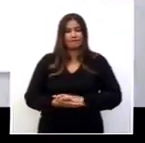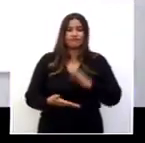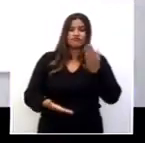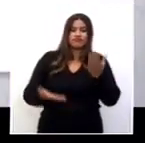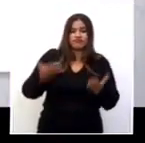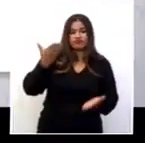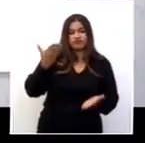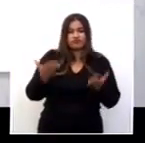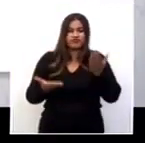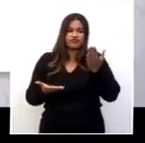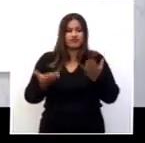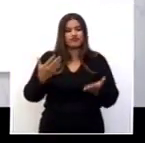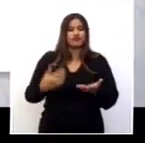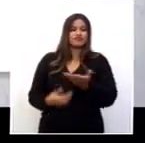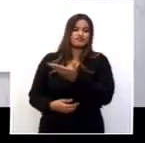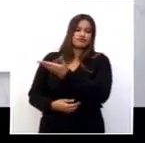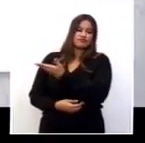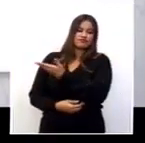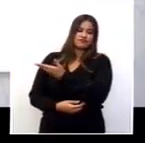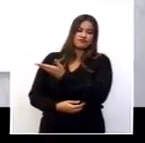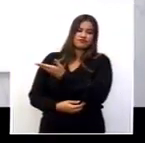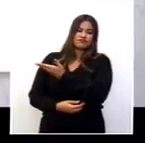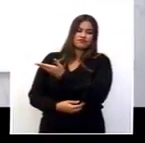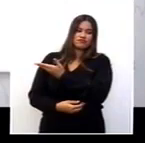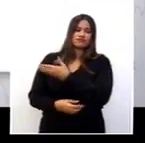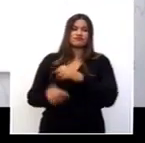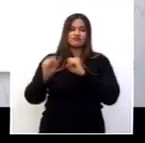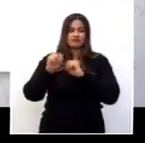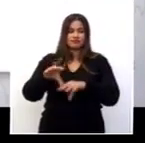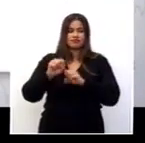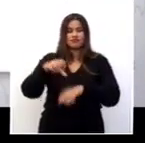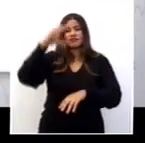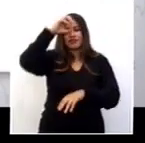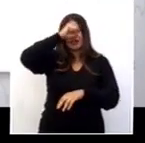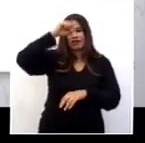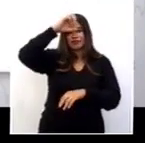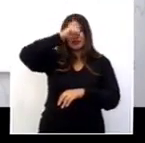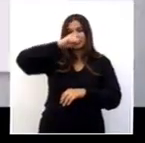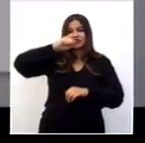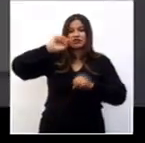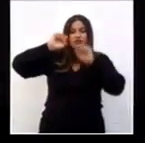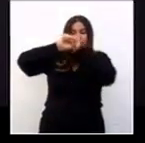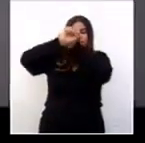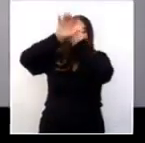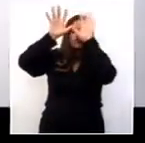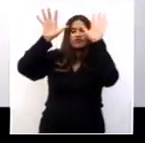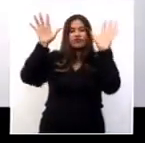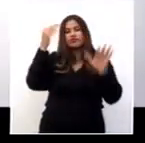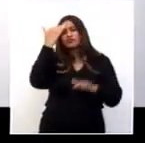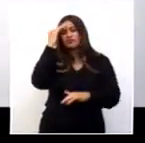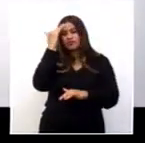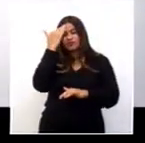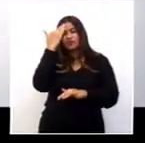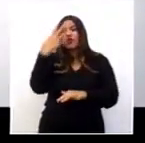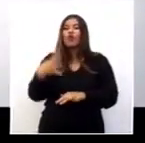Equilibrando esses dois. Ensinar, aprender, compreender e conhecer.